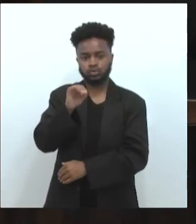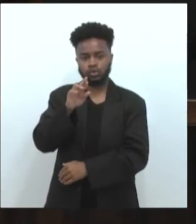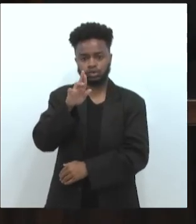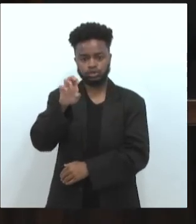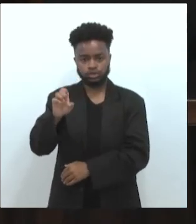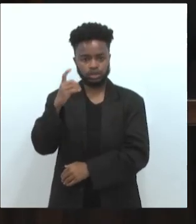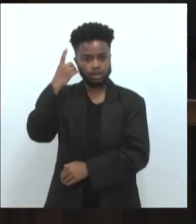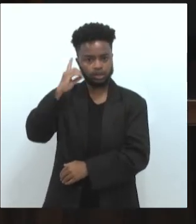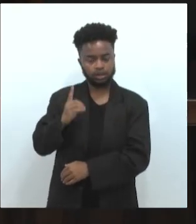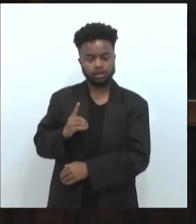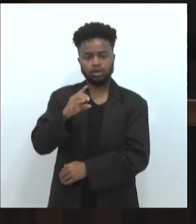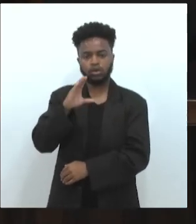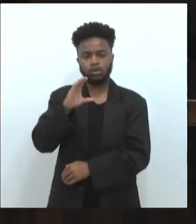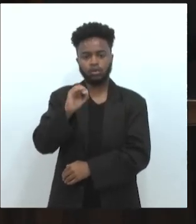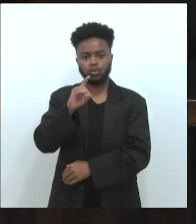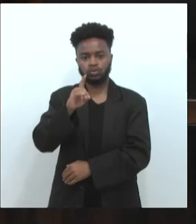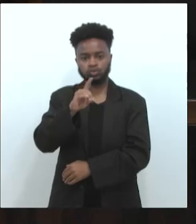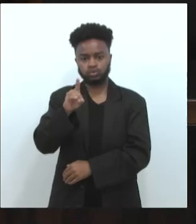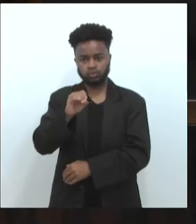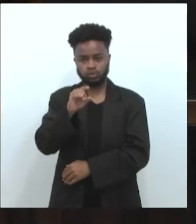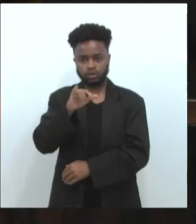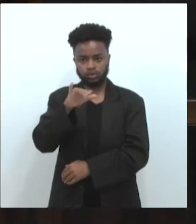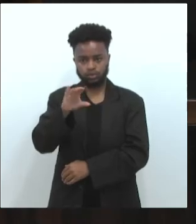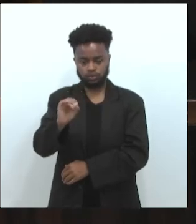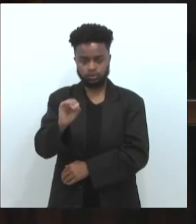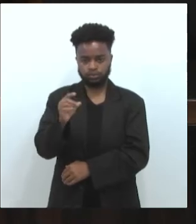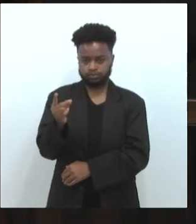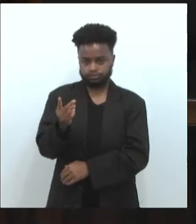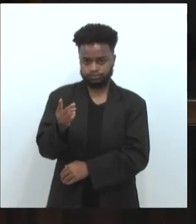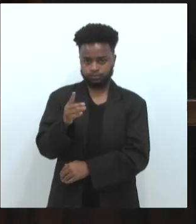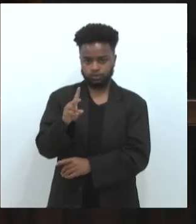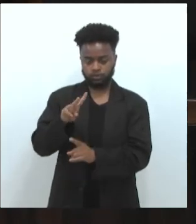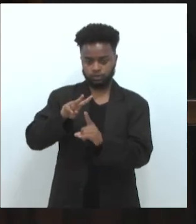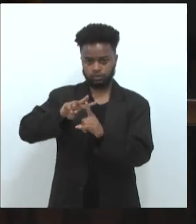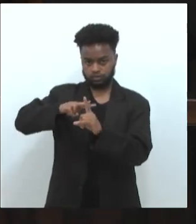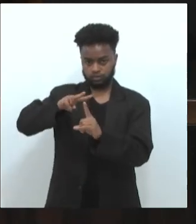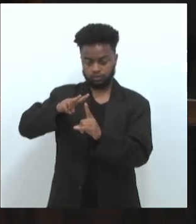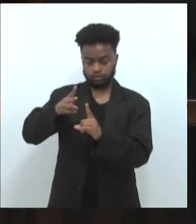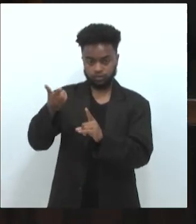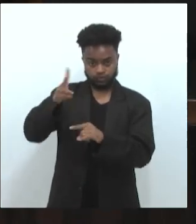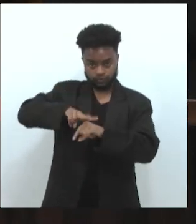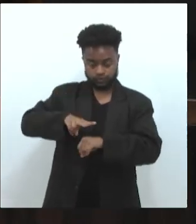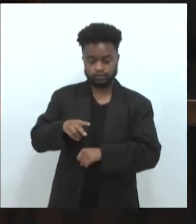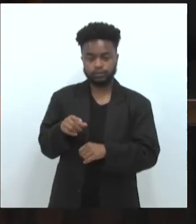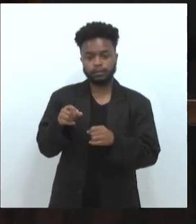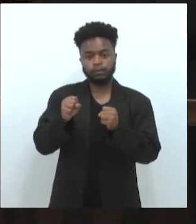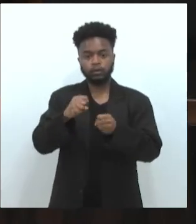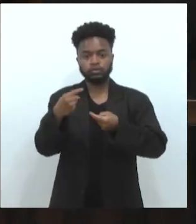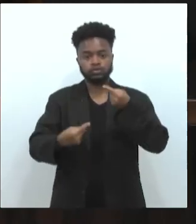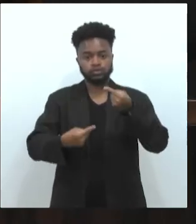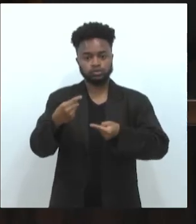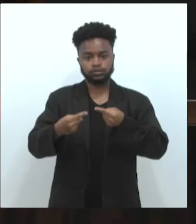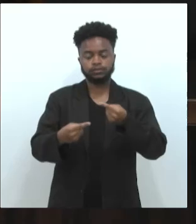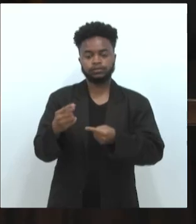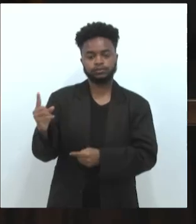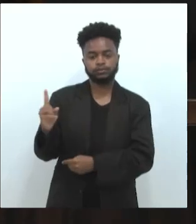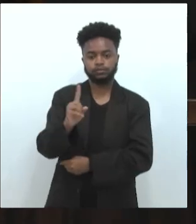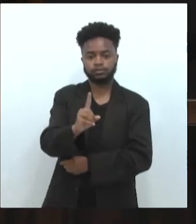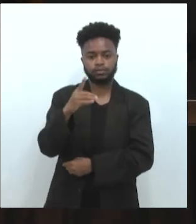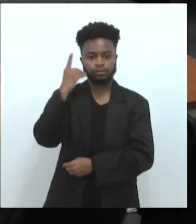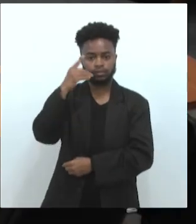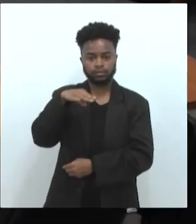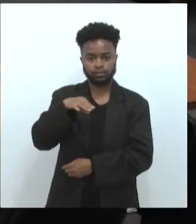Balbi, Vinícius Cozolino. Em discussão, para discutir, deputado Carlos